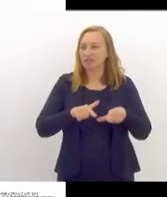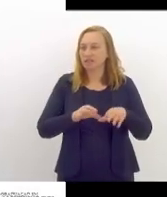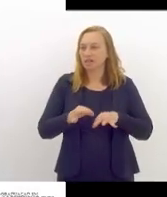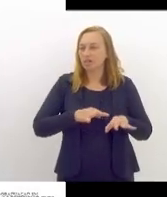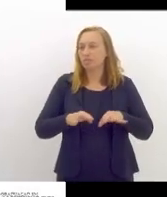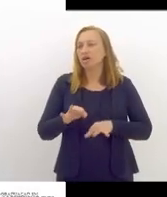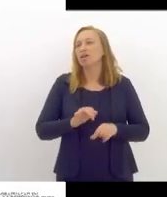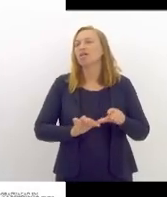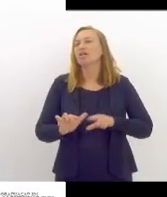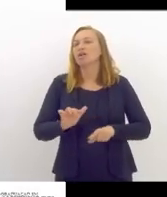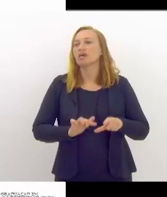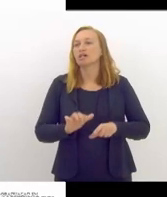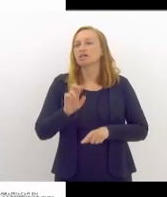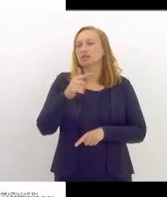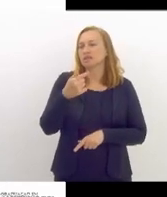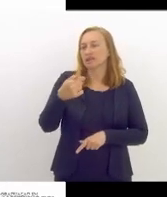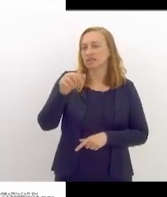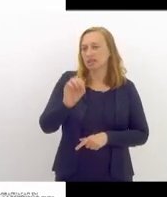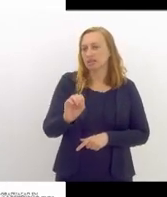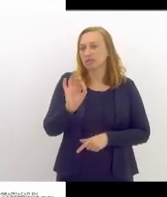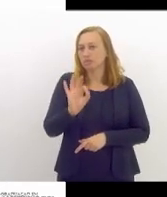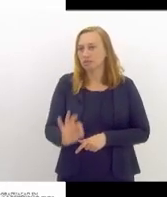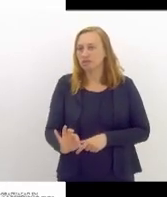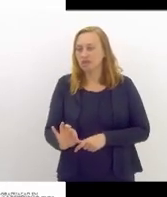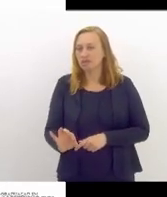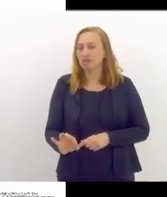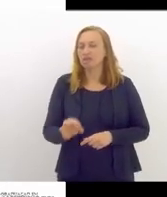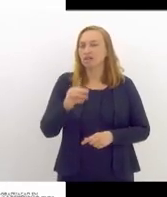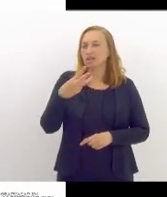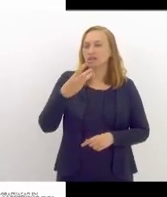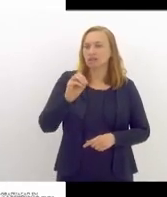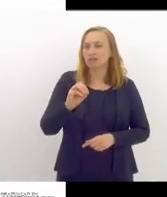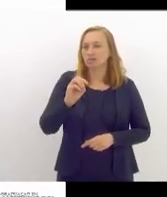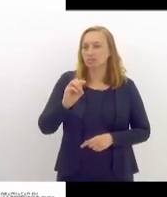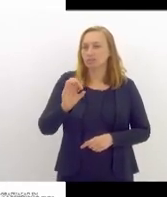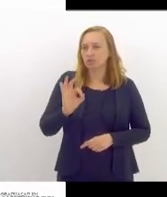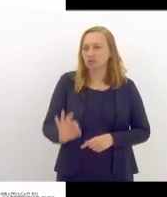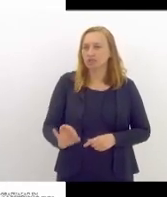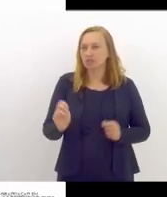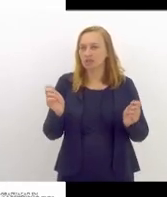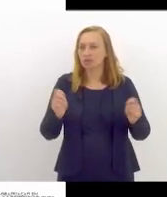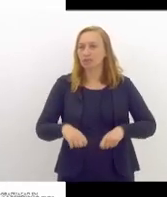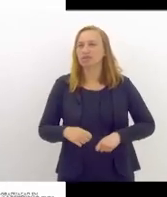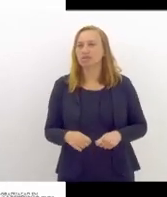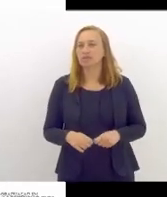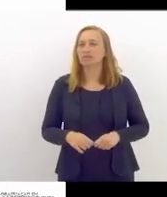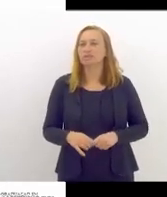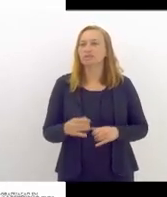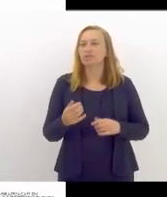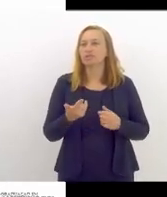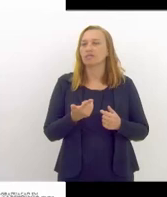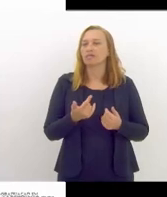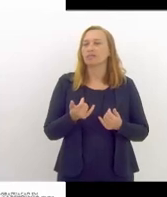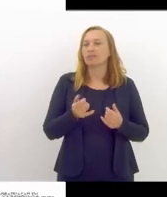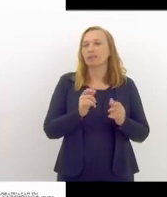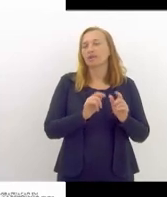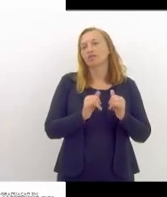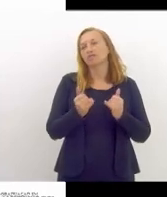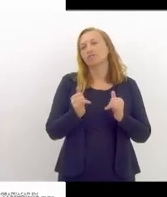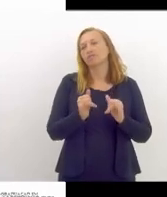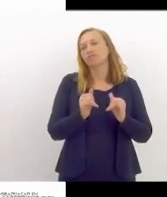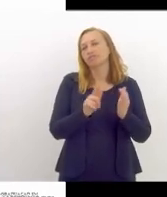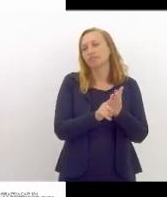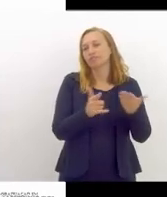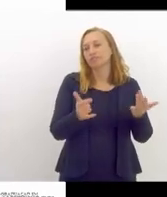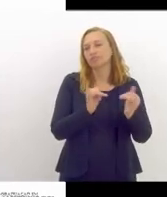70% de sua carga ou seja 30% de capacidade ociosa a reportagem Ela Saiu um pouco equivocada